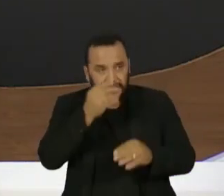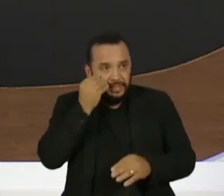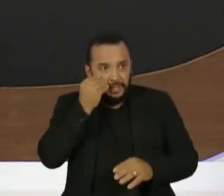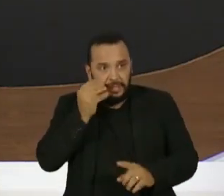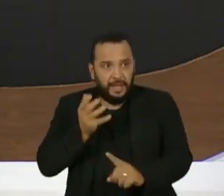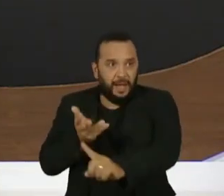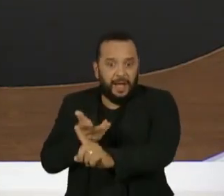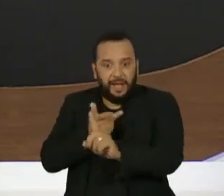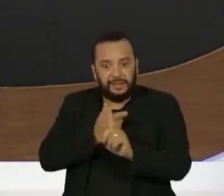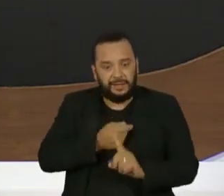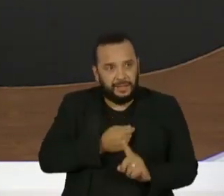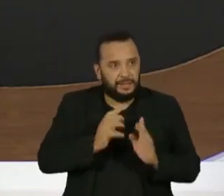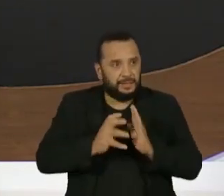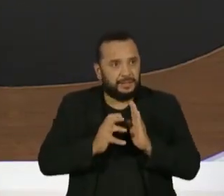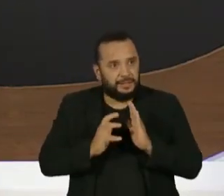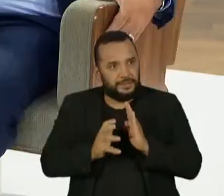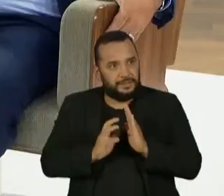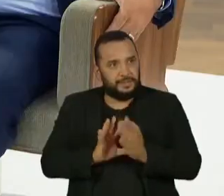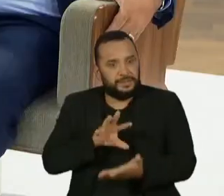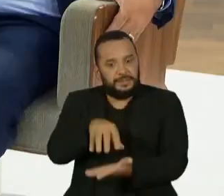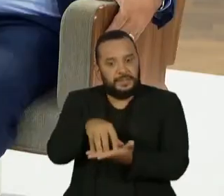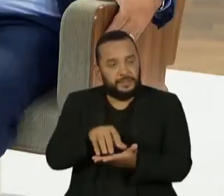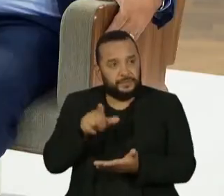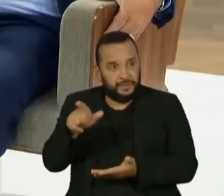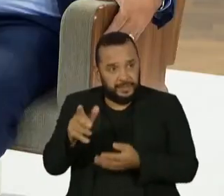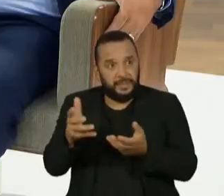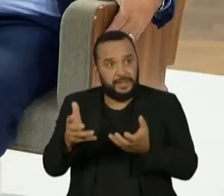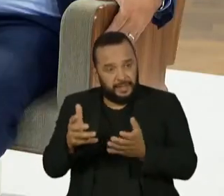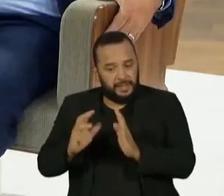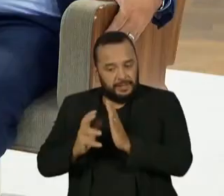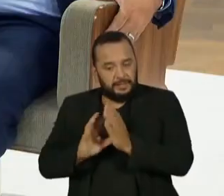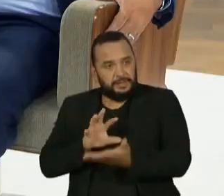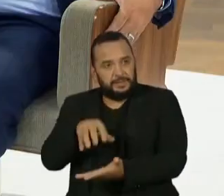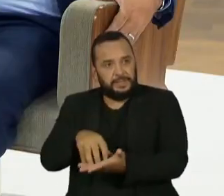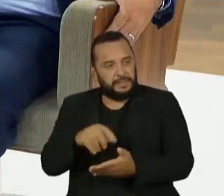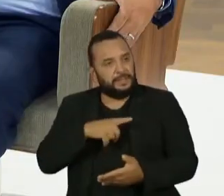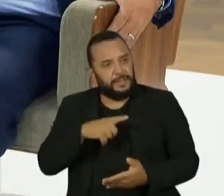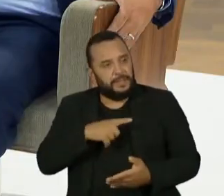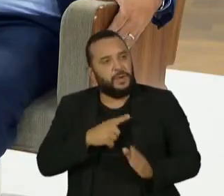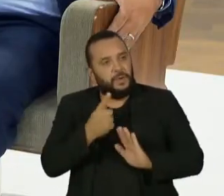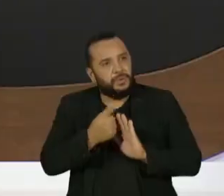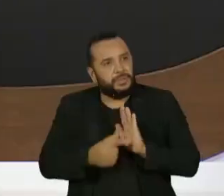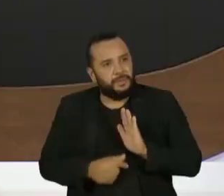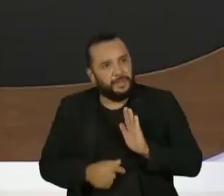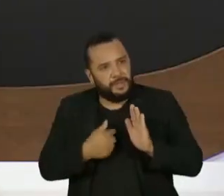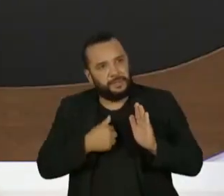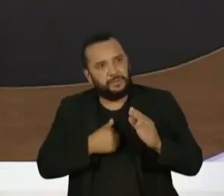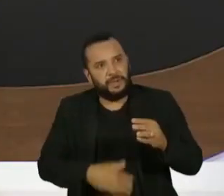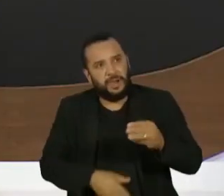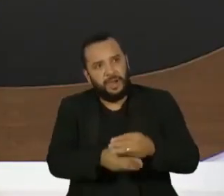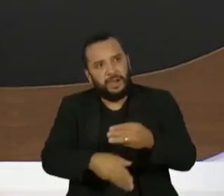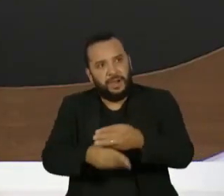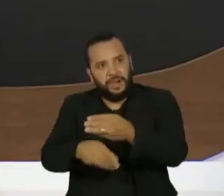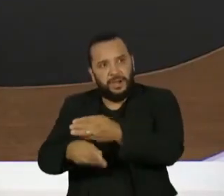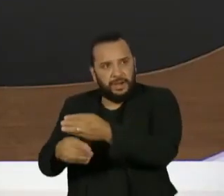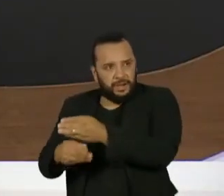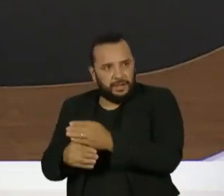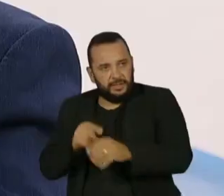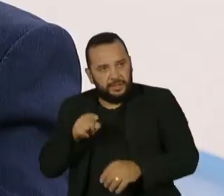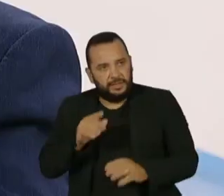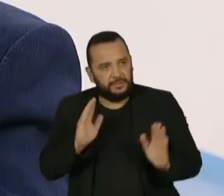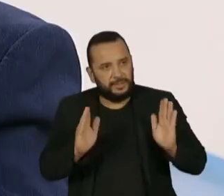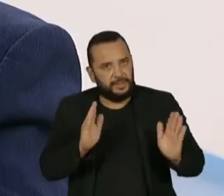senhor foi um dos que advogaram pela entrada do Centrão no governo e o orçamento secreto, que se convenceu não chamar de orçamento secreto, veio nessa